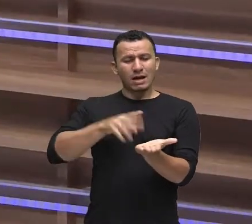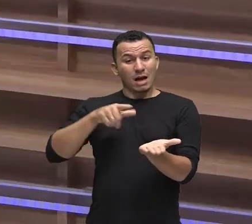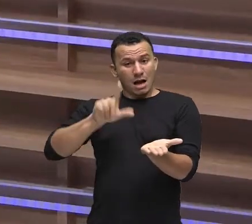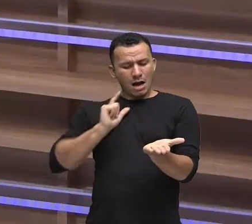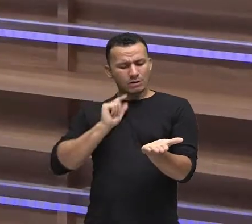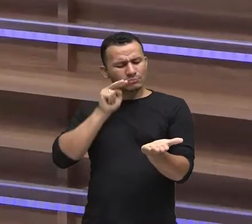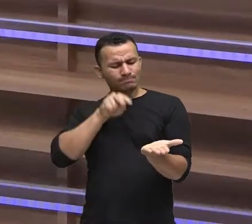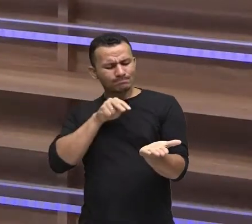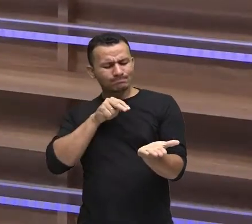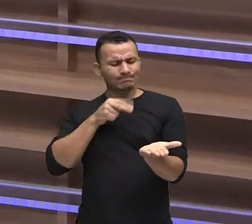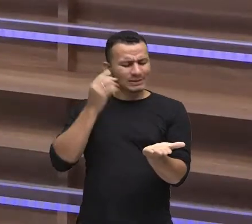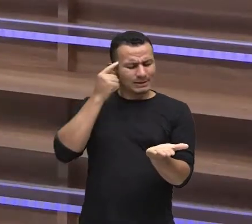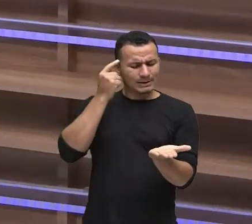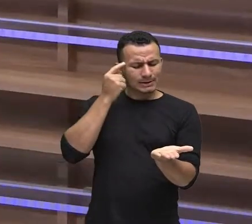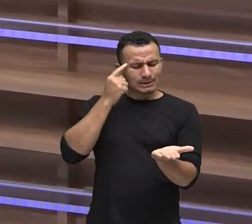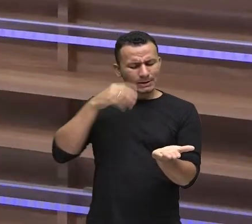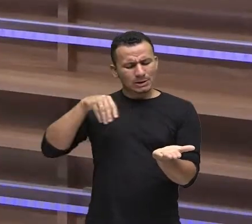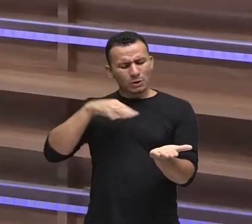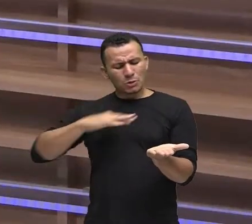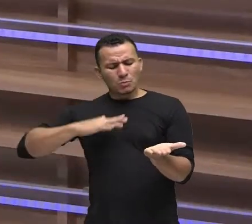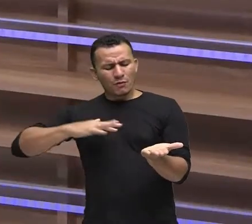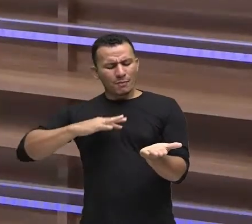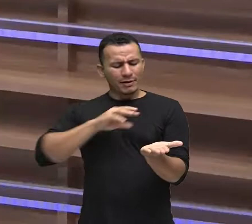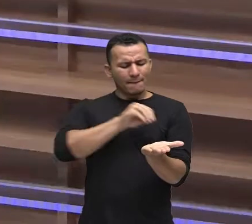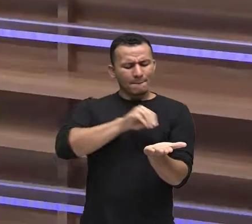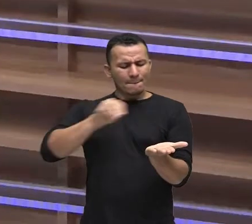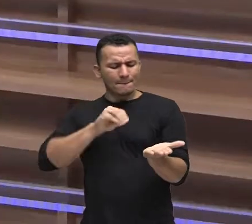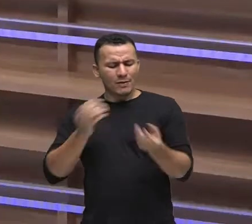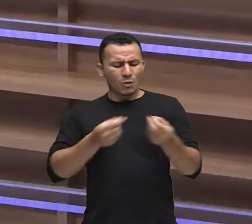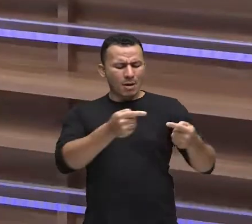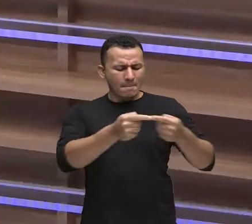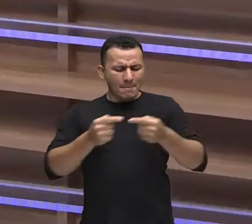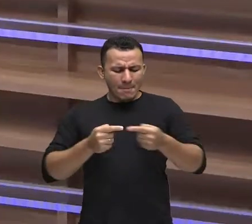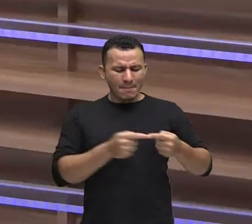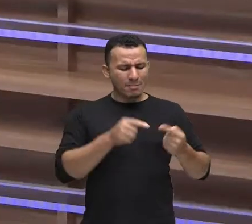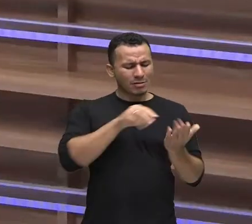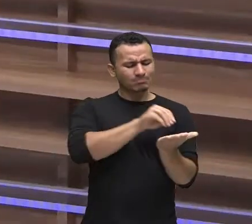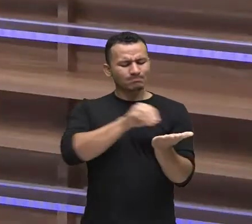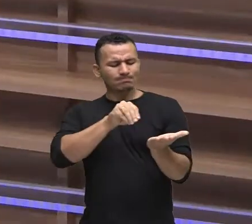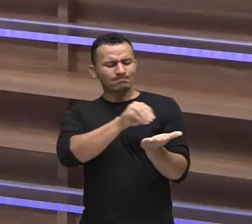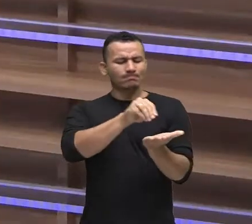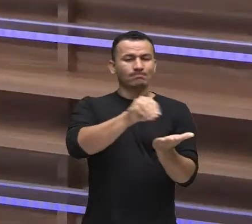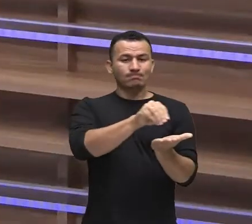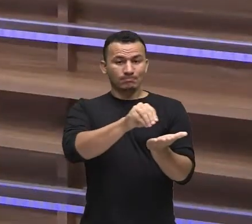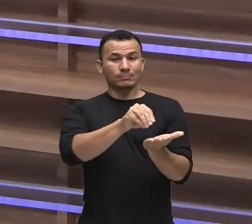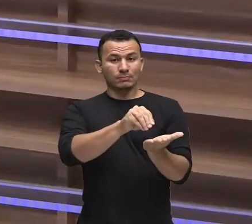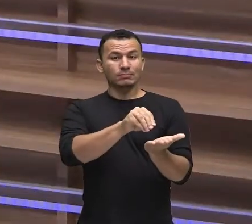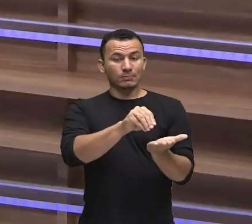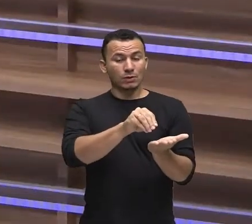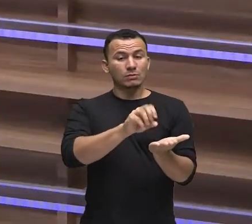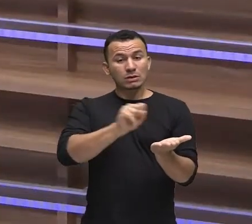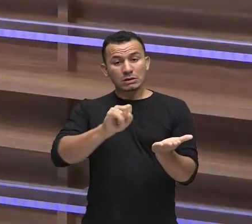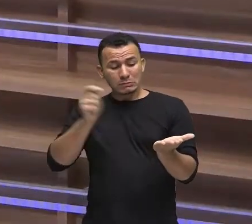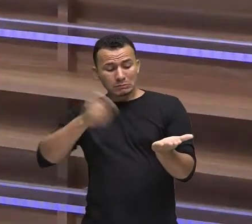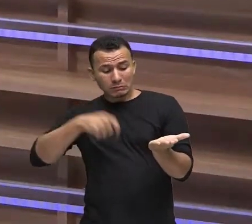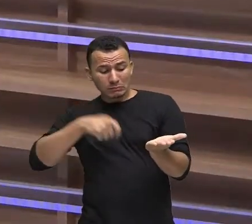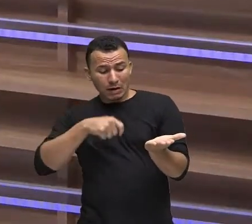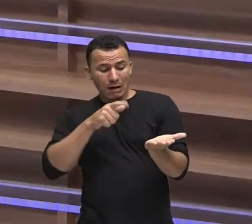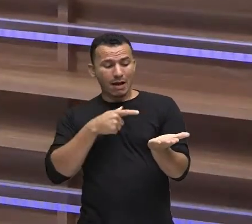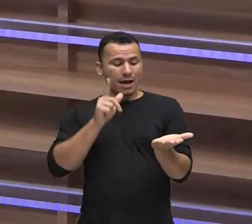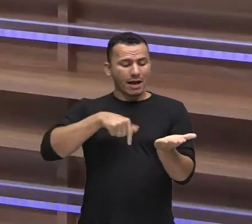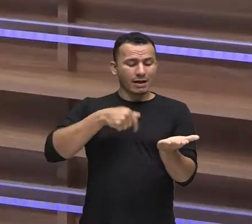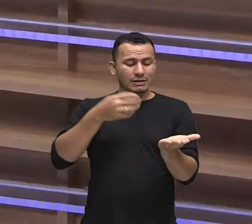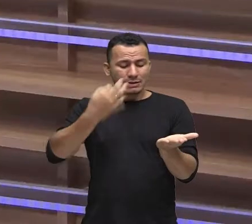meus movimentos, idealizar os movimentos que vão acontecer em seguida ao meu, para saber se aquela é a